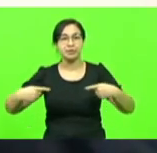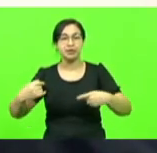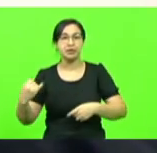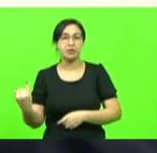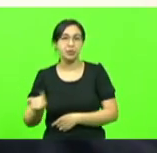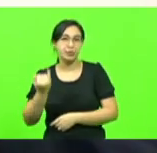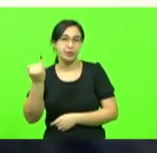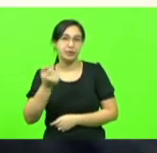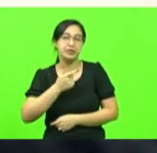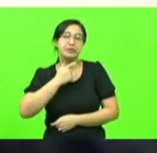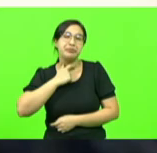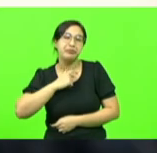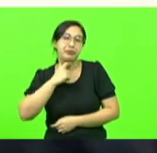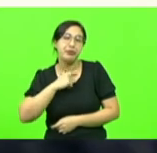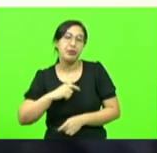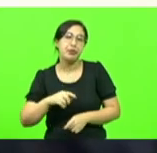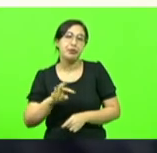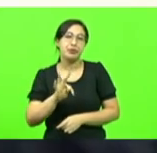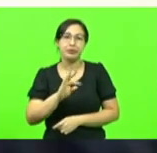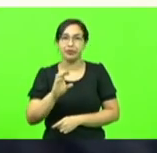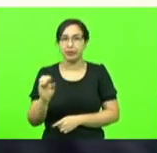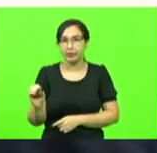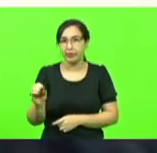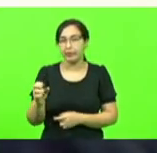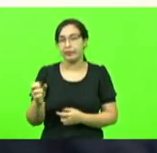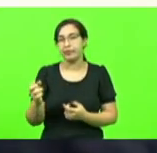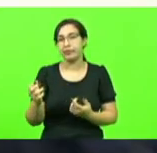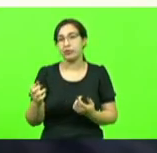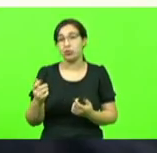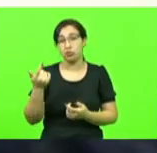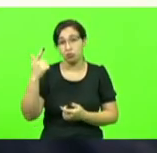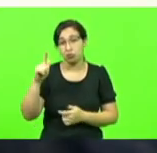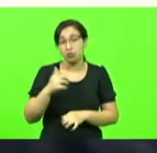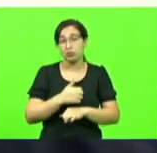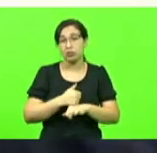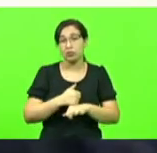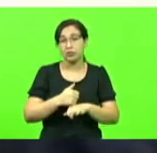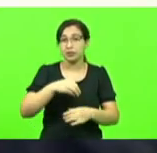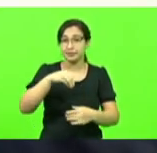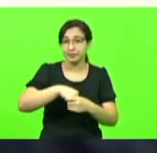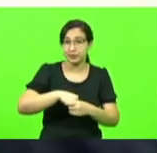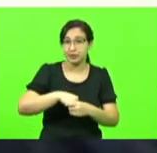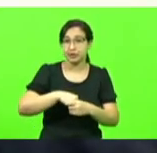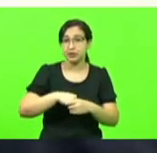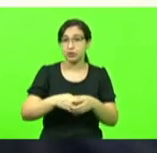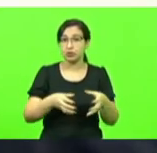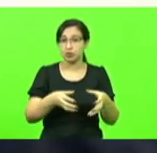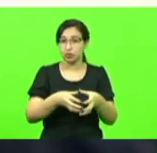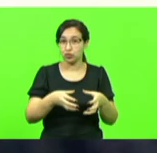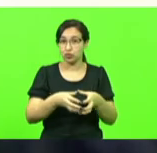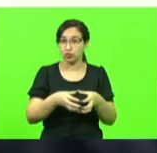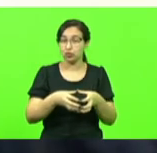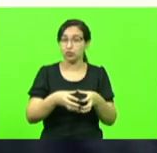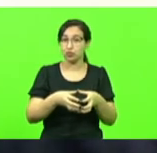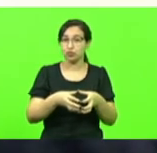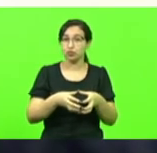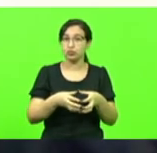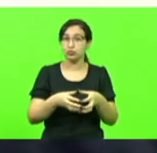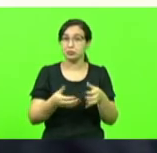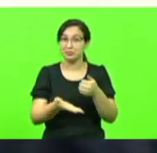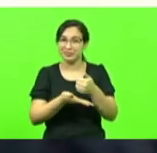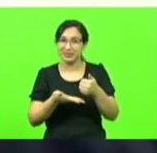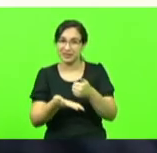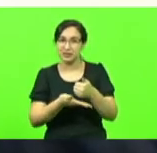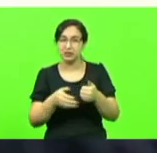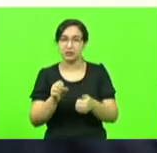fonoaudiólogo, do terapeuta ocupacional, mas nós temos outros profissionais dentro da equipe mínima e suplementar do SUS,